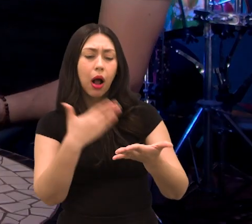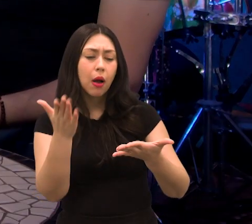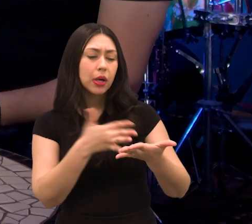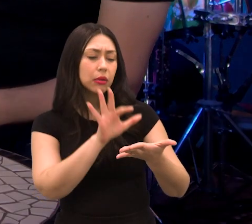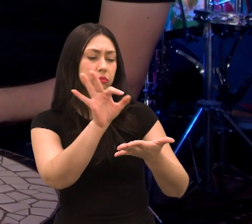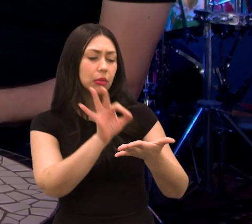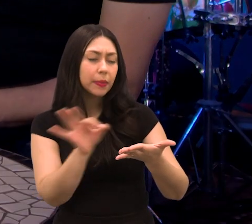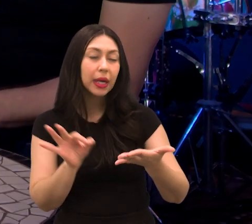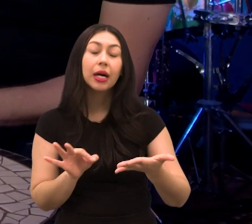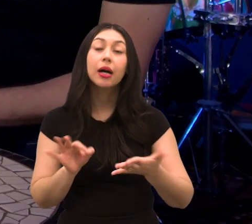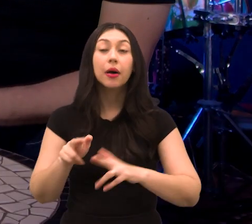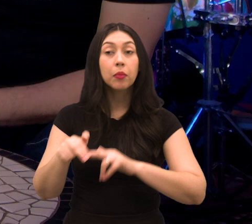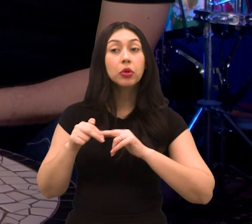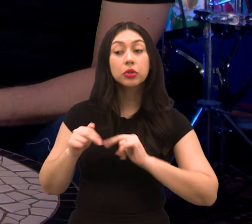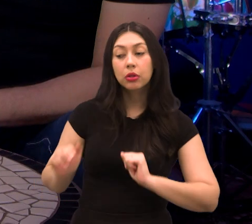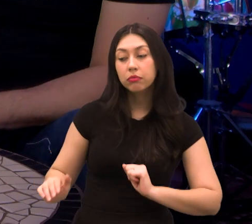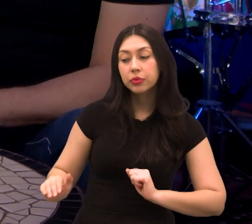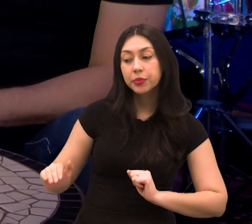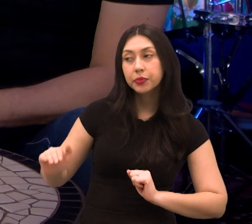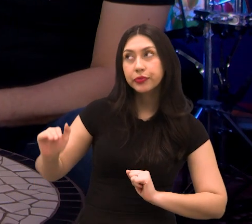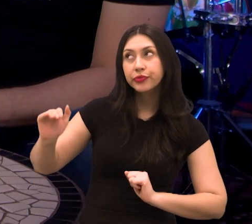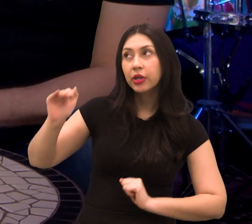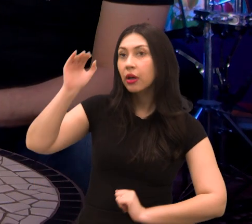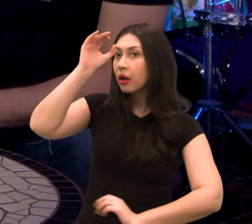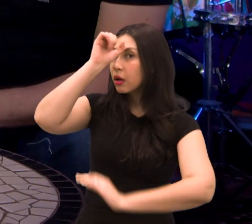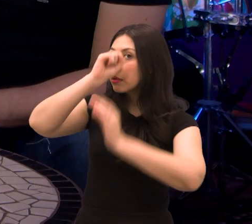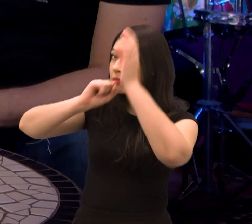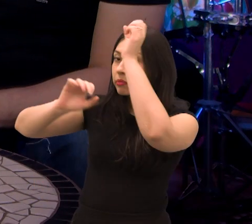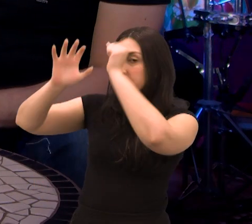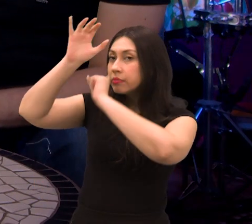fui desde cedo aprendendo essa